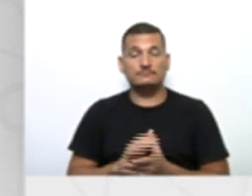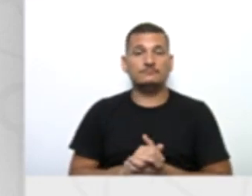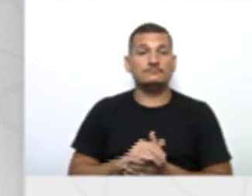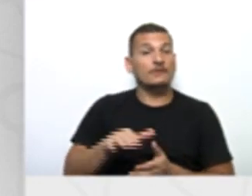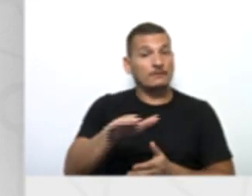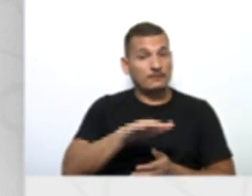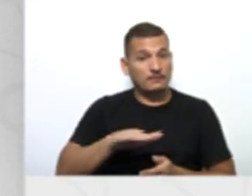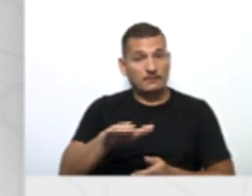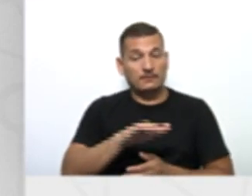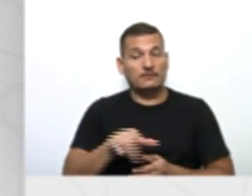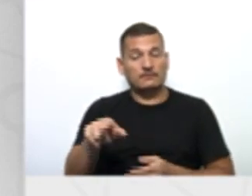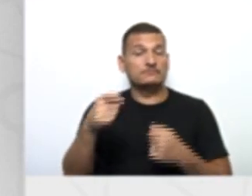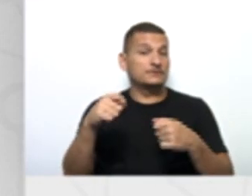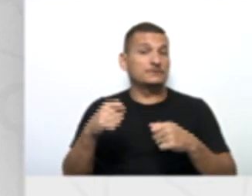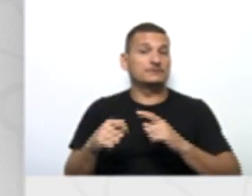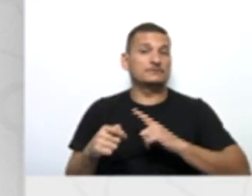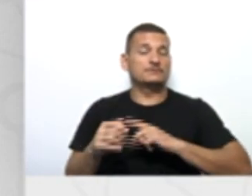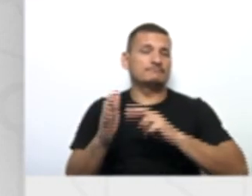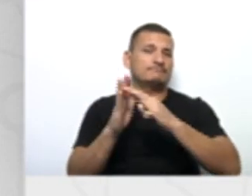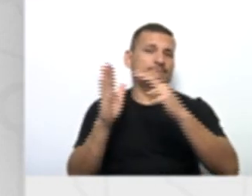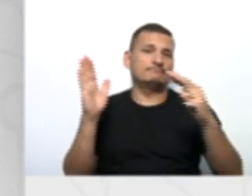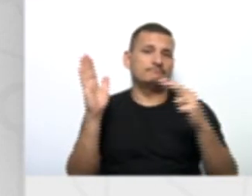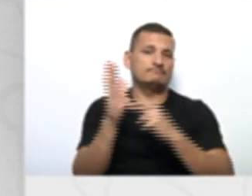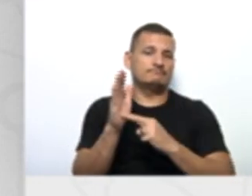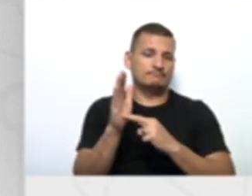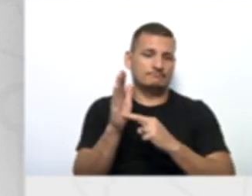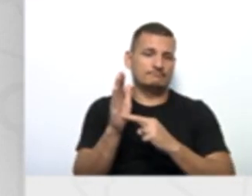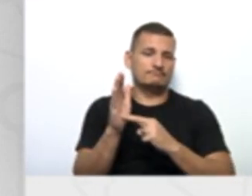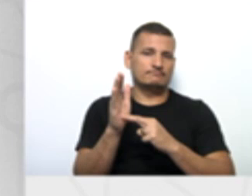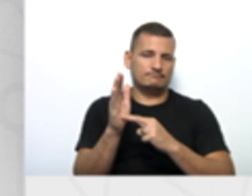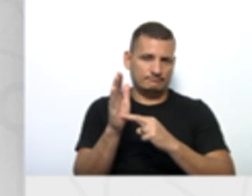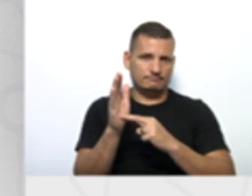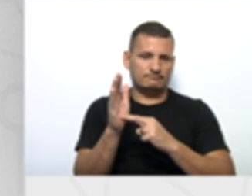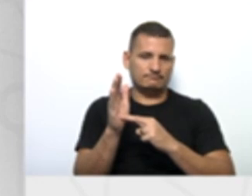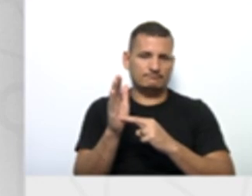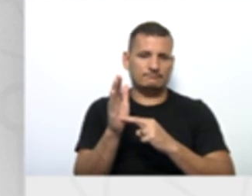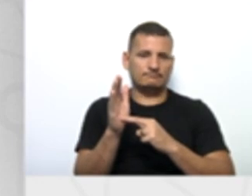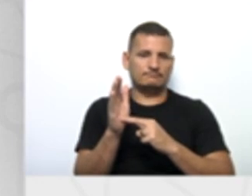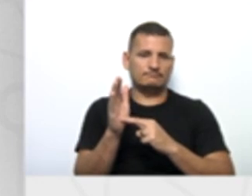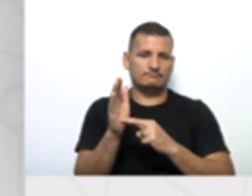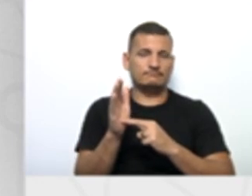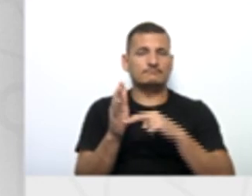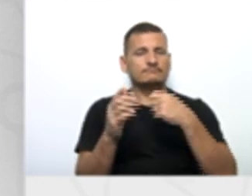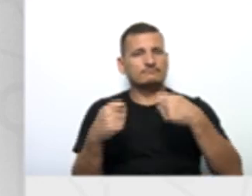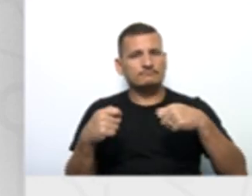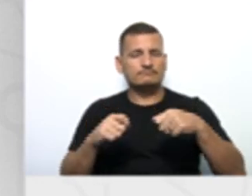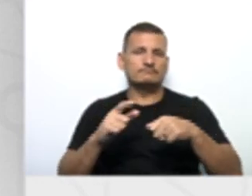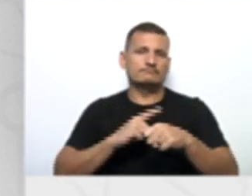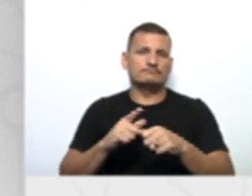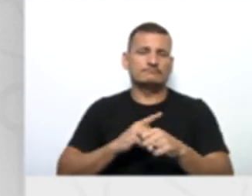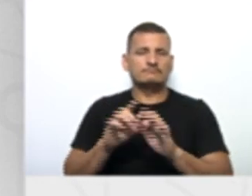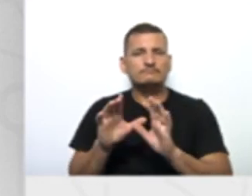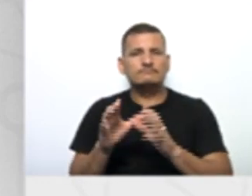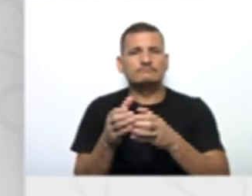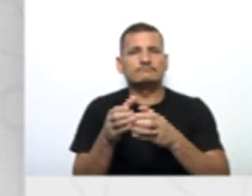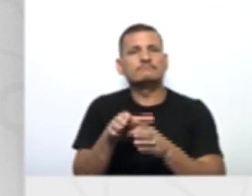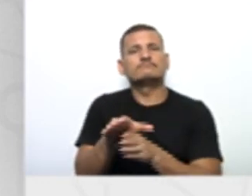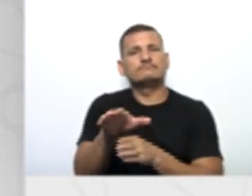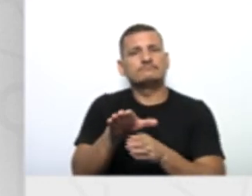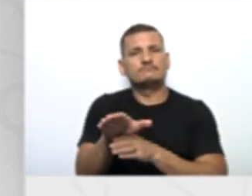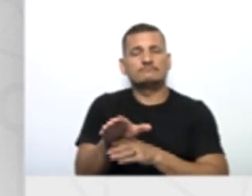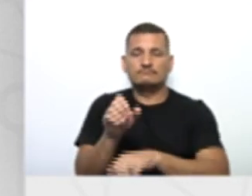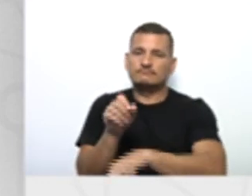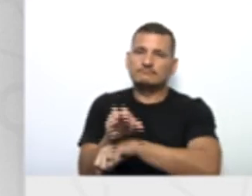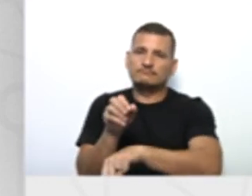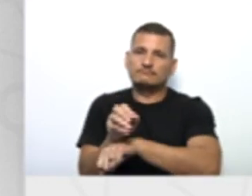ser autorregulada, ou seja, a área deve conter um conselho que passe orientações para